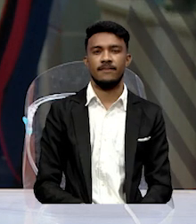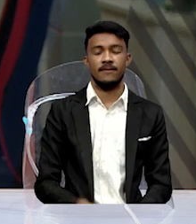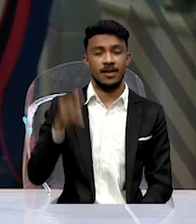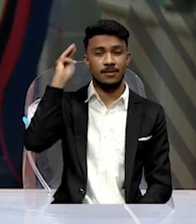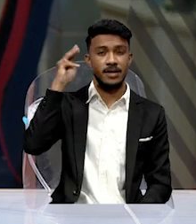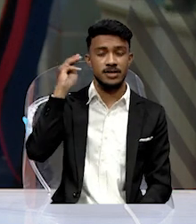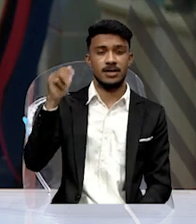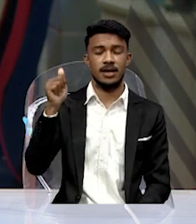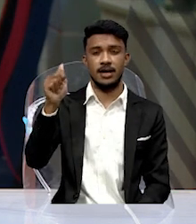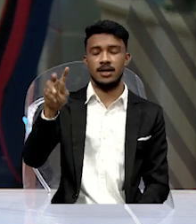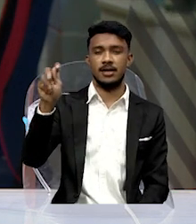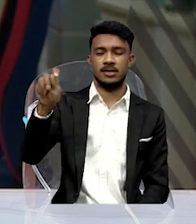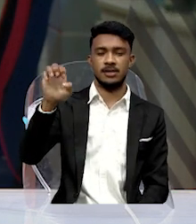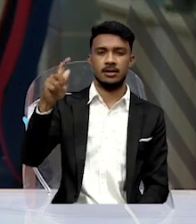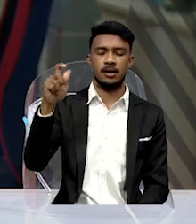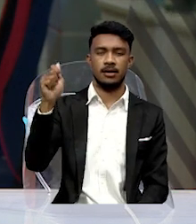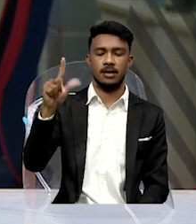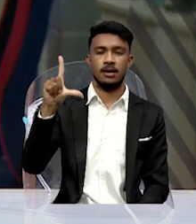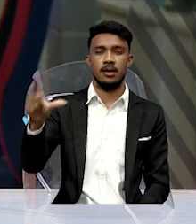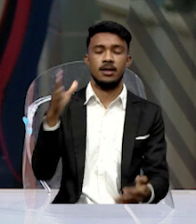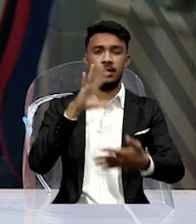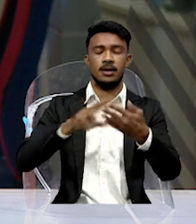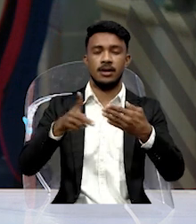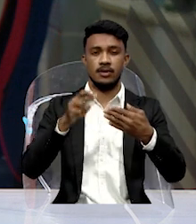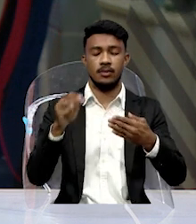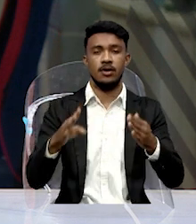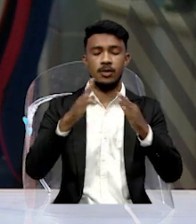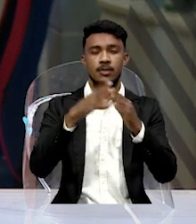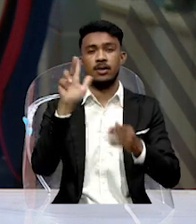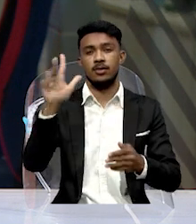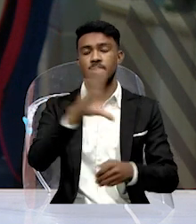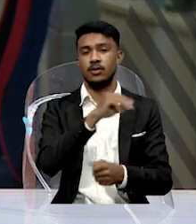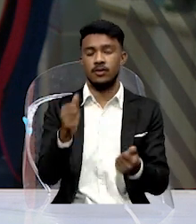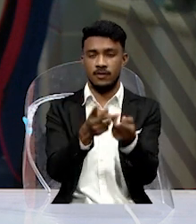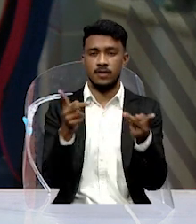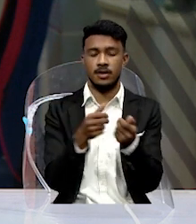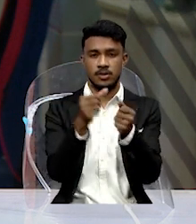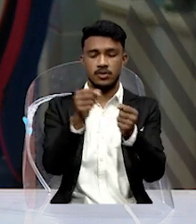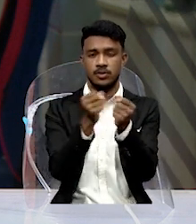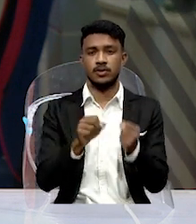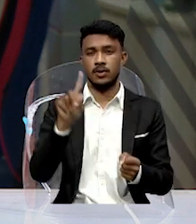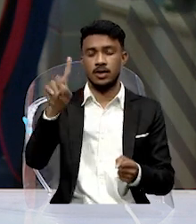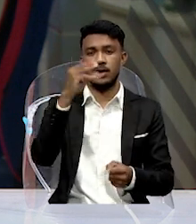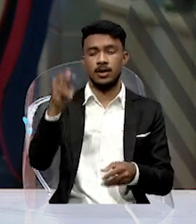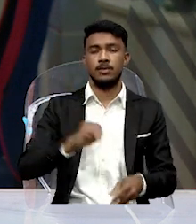Ministro Administração Estatal inaugura o MacBitLike Tolu no sede Suku Ida e a Suku Leo Lima, município